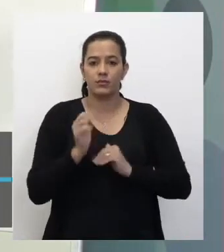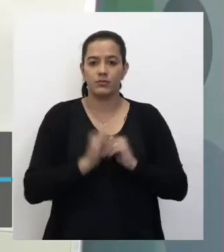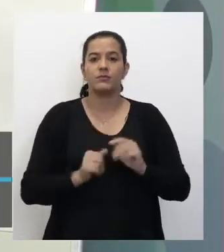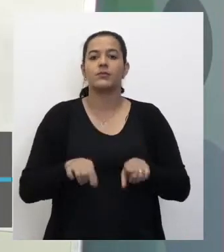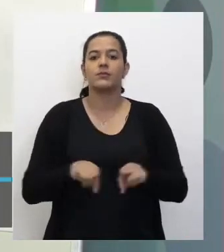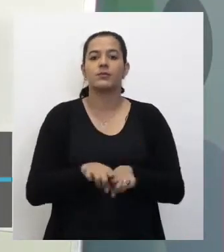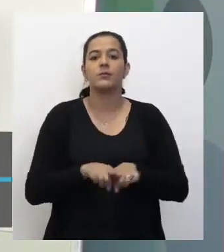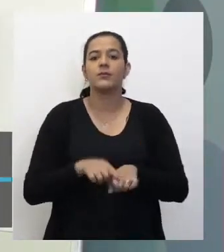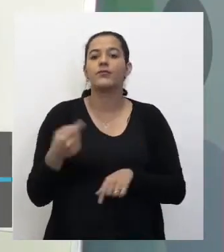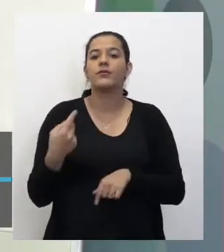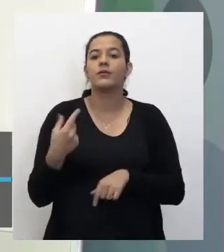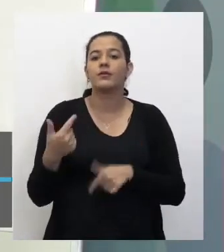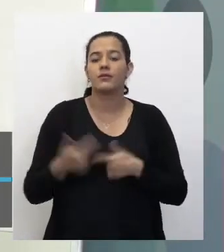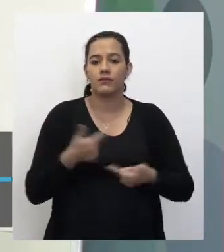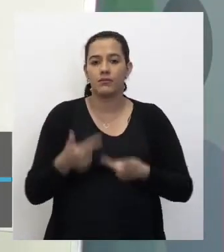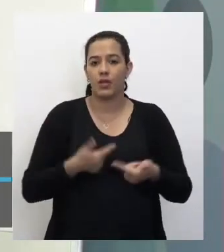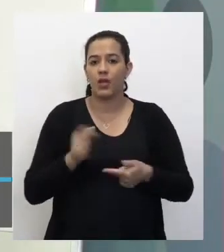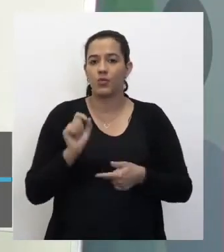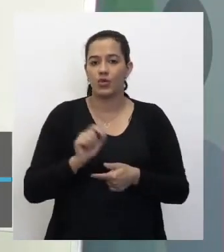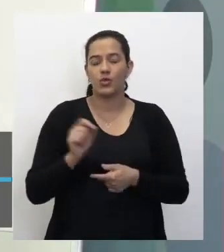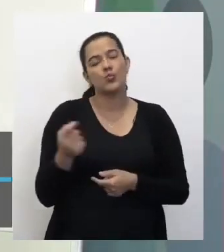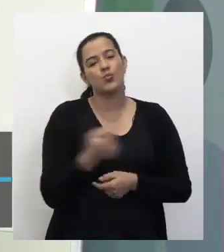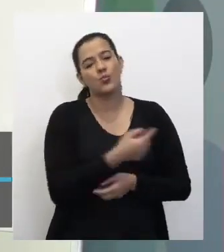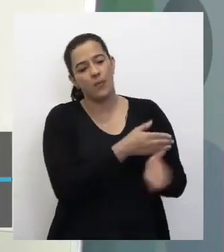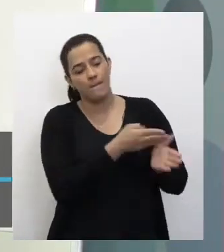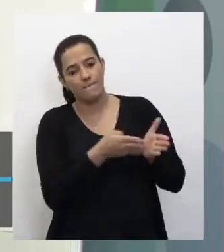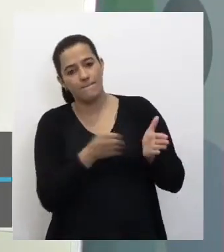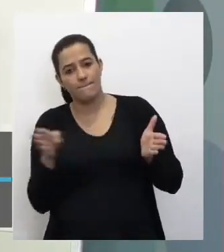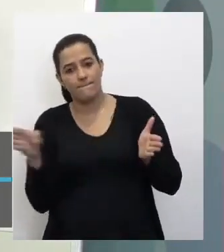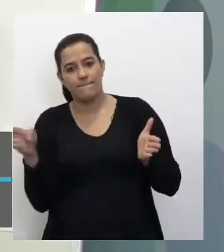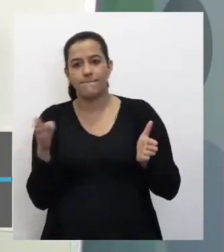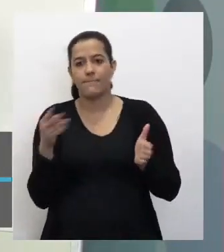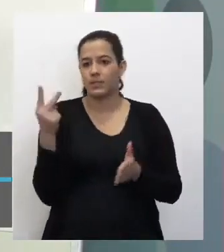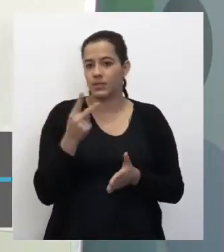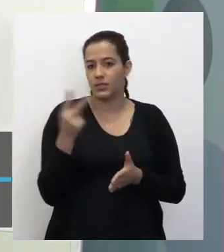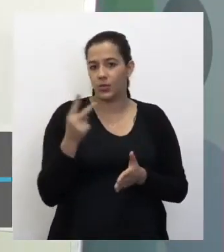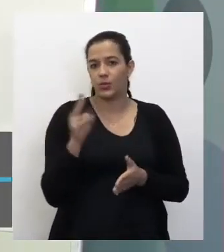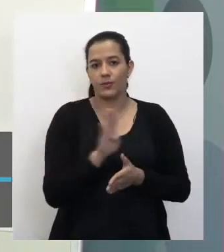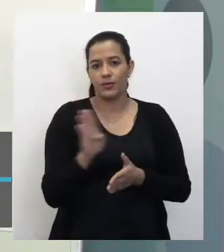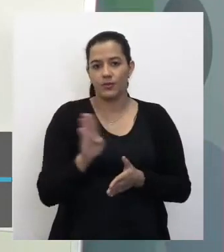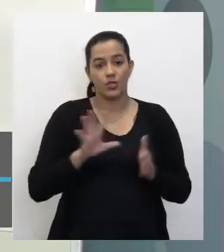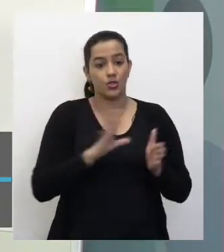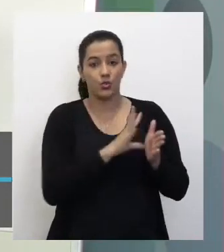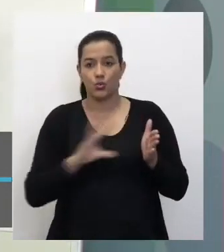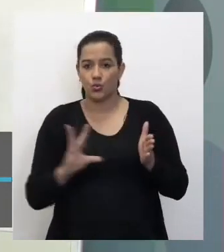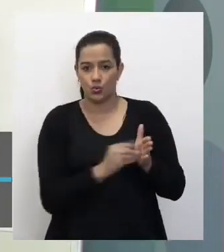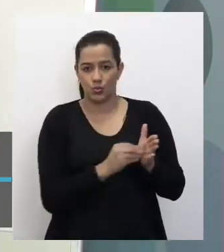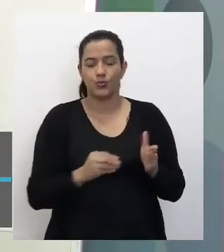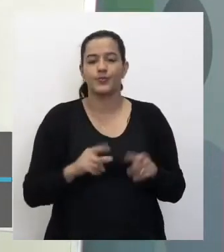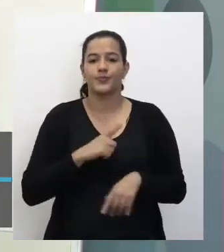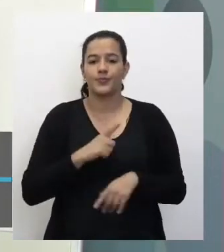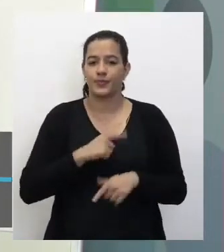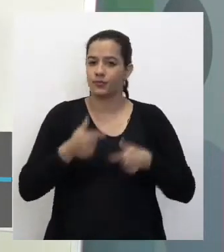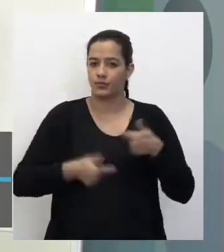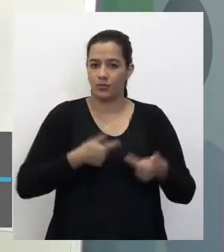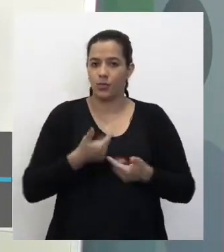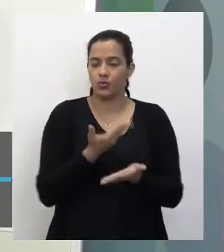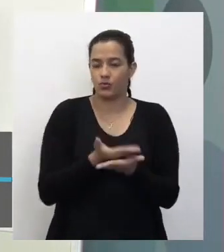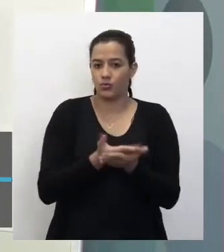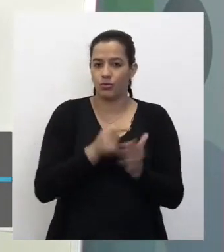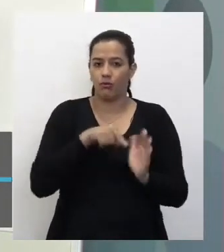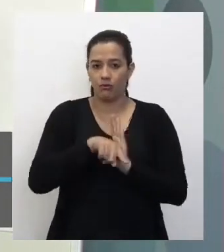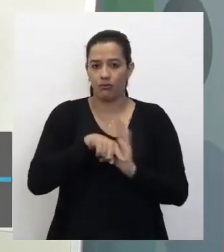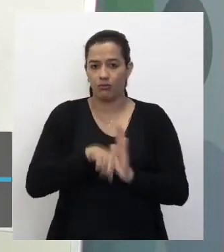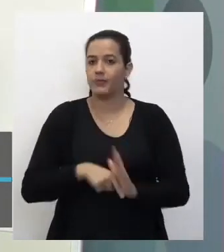o segundo bimestre todinho e elas permeiam, né, por todo. Provavelmente no terceiro bimestre a gente vai trabalhar algumas delas novamente com as novas